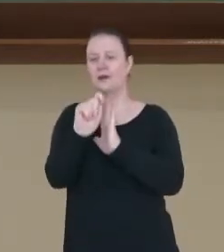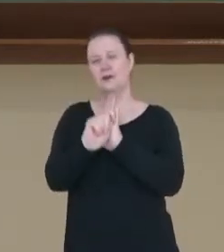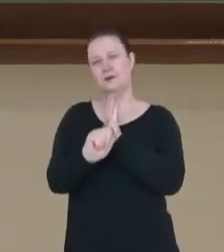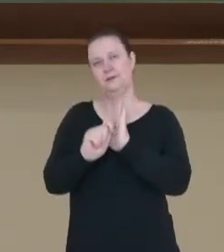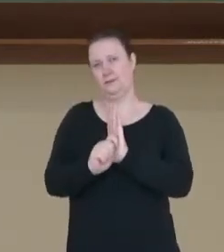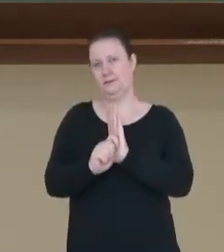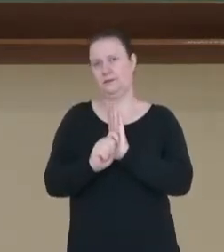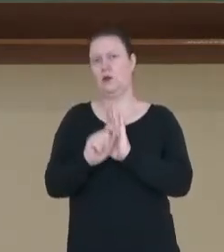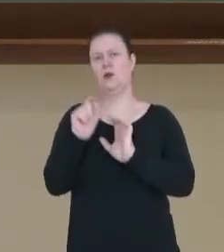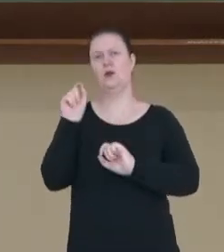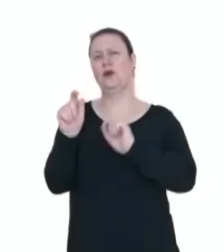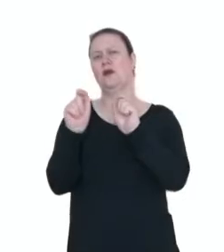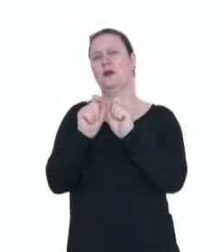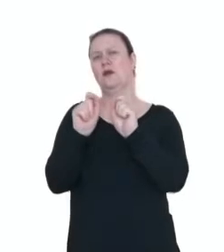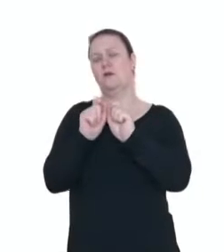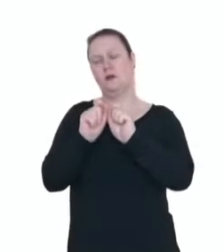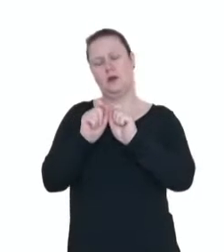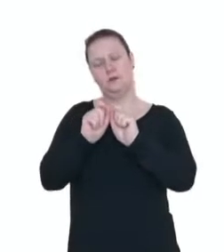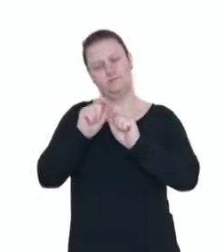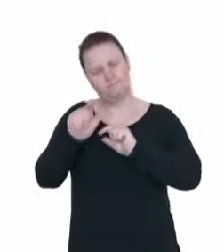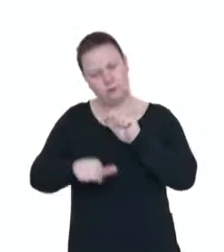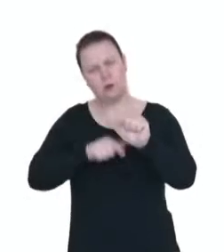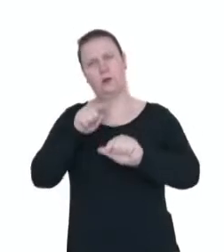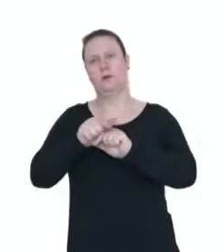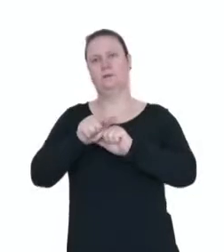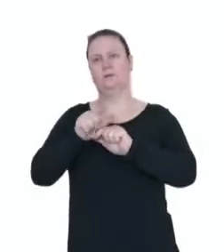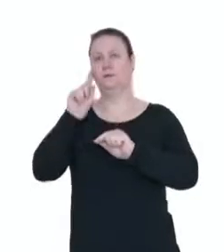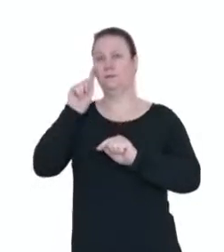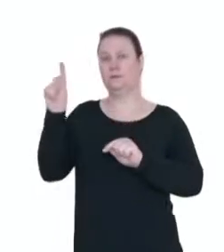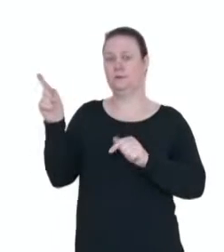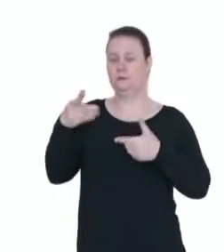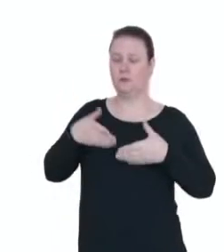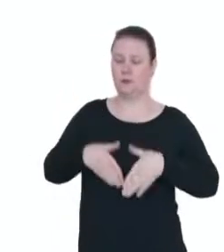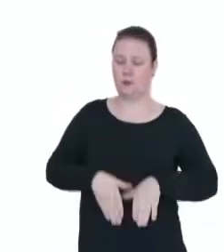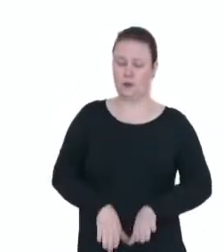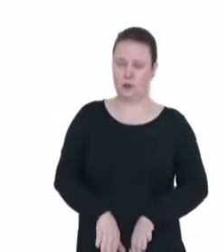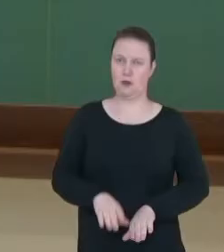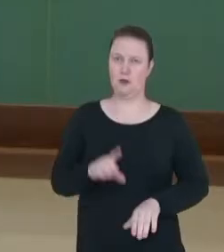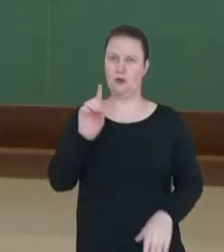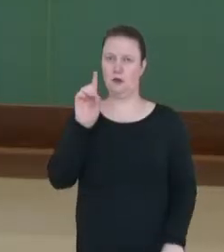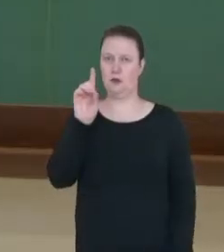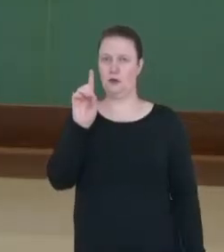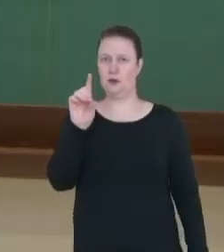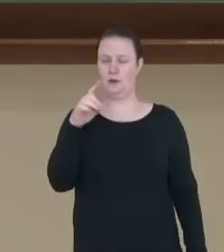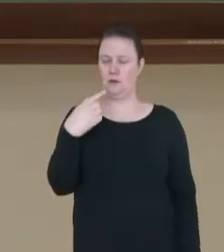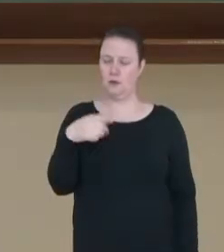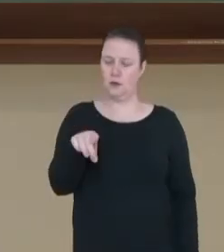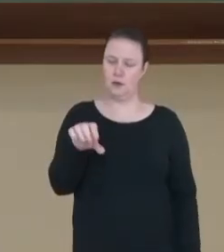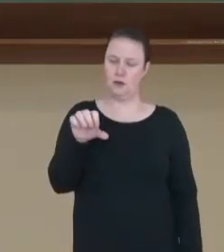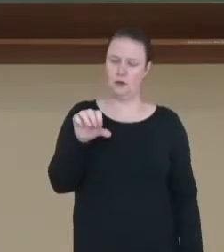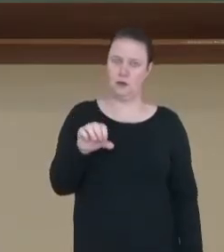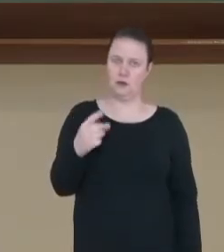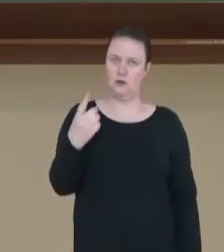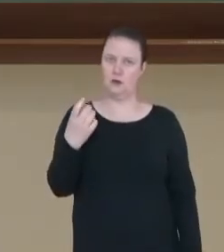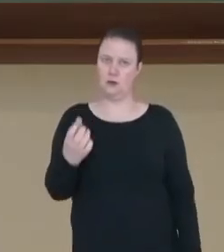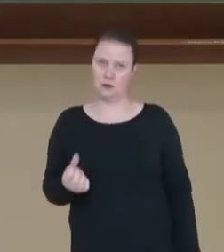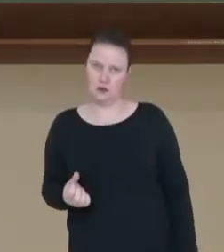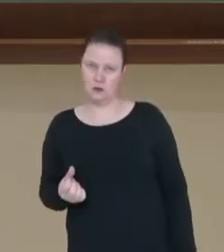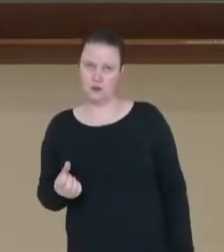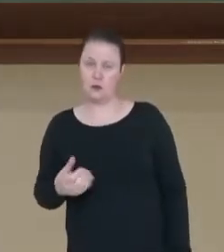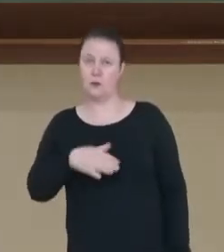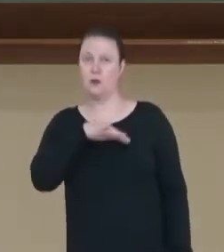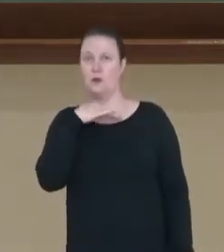No nosso caso aqui, ó, ele é nascido em 1916, nos deixou em